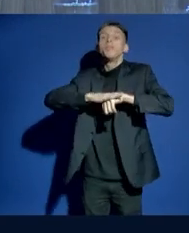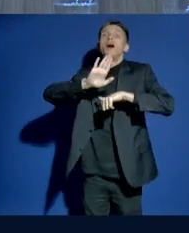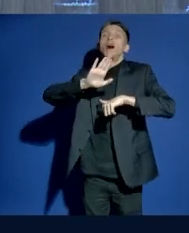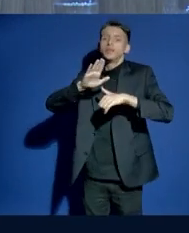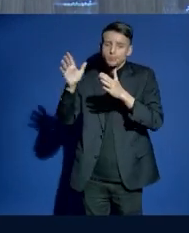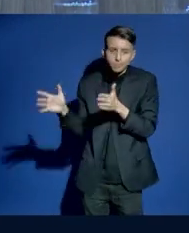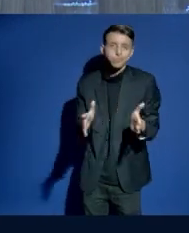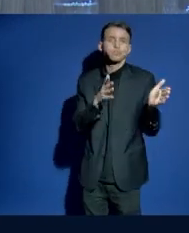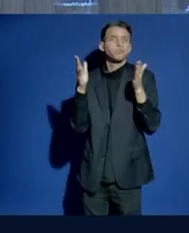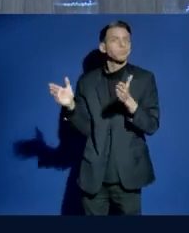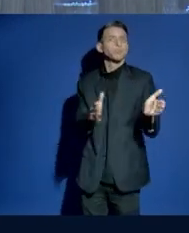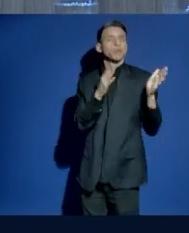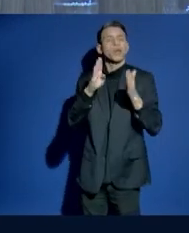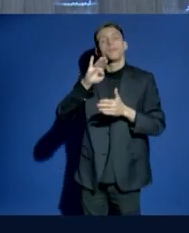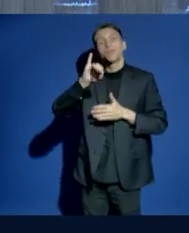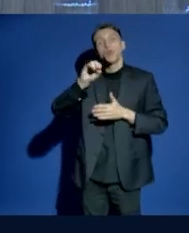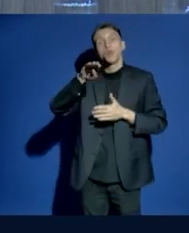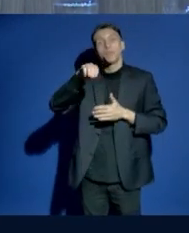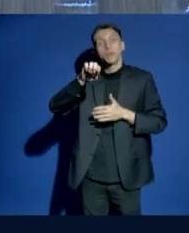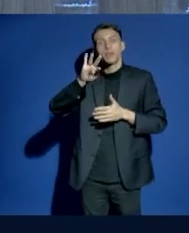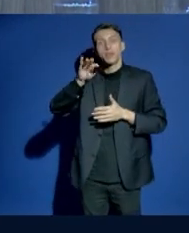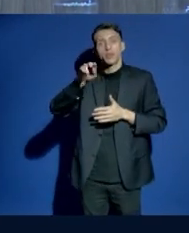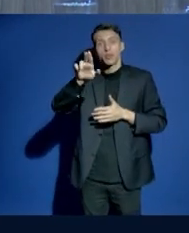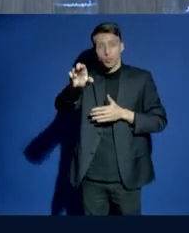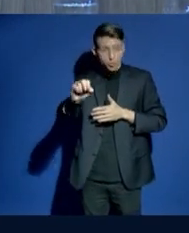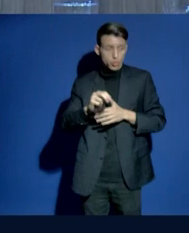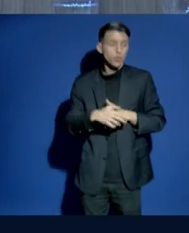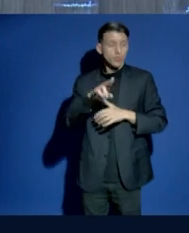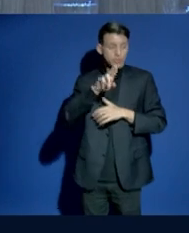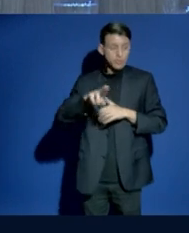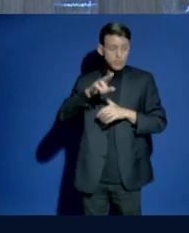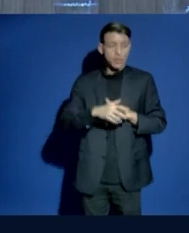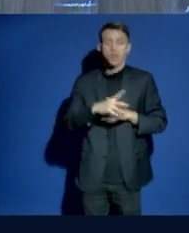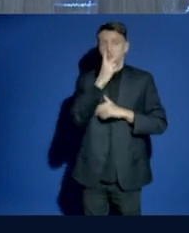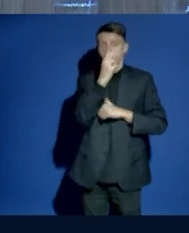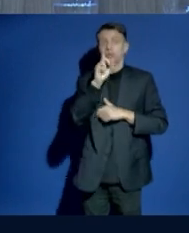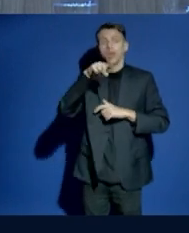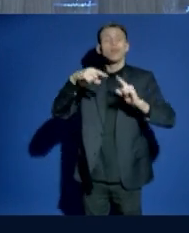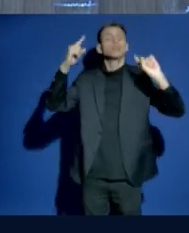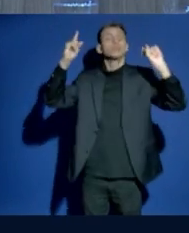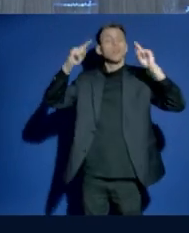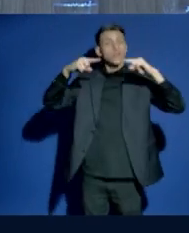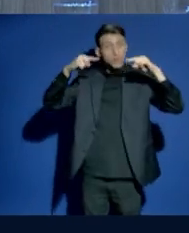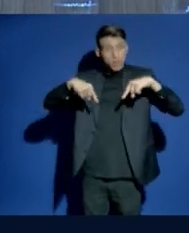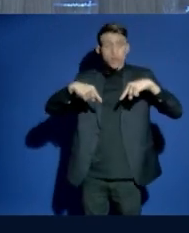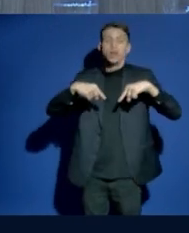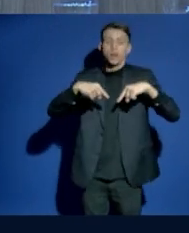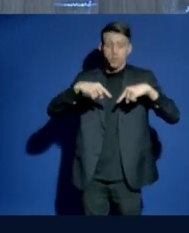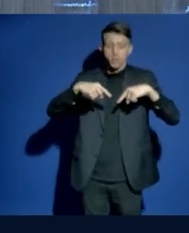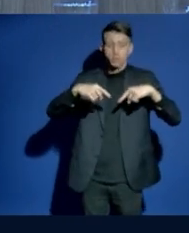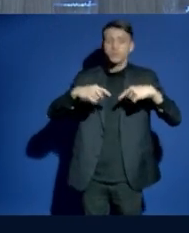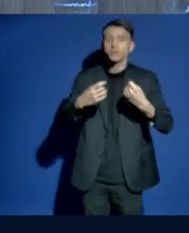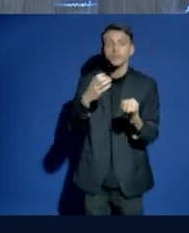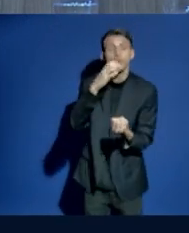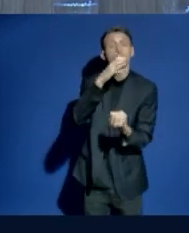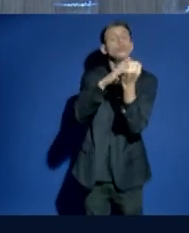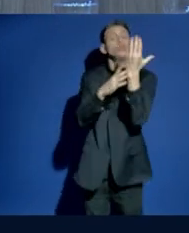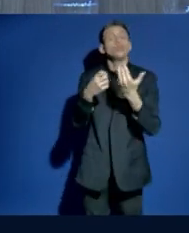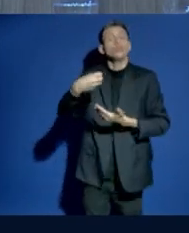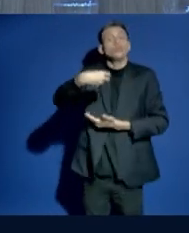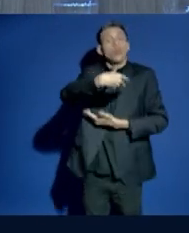aí de biometano para utilizar a própria Frota acho que os desafios são o surgimento de novos